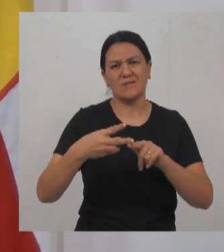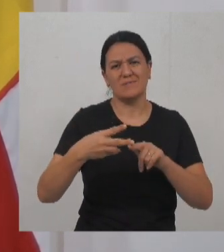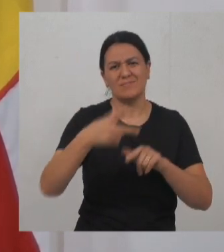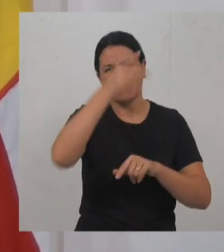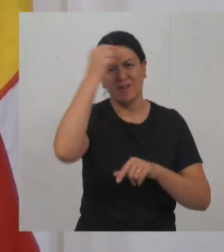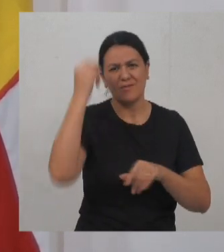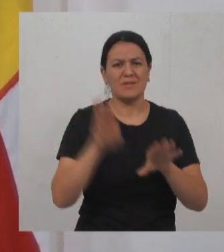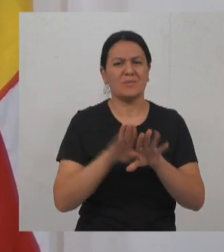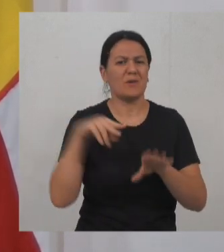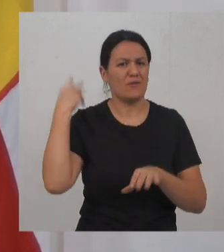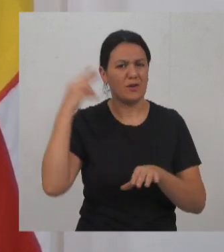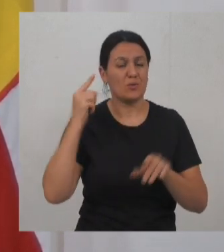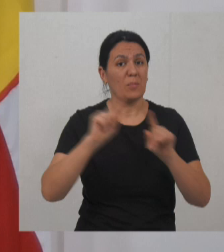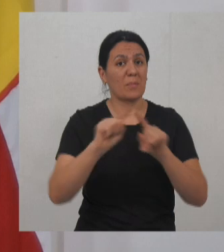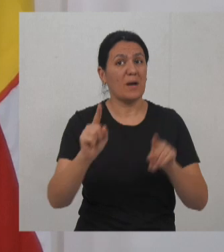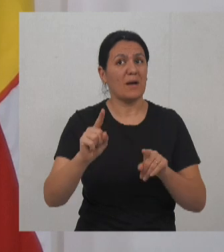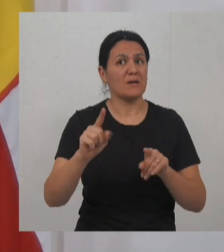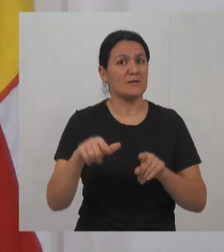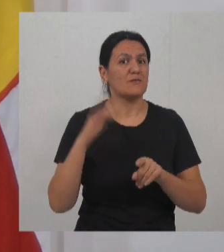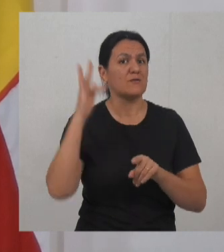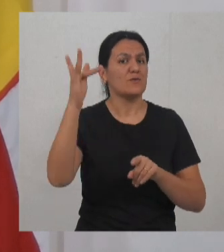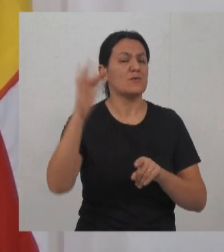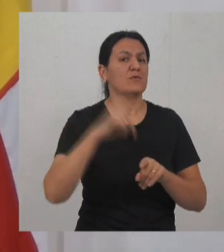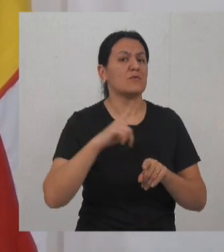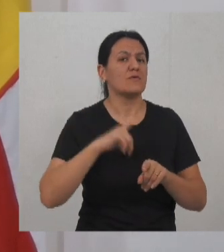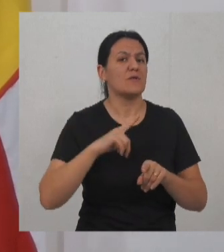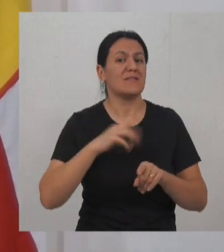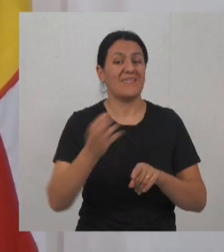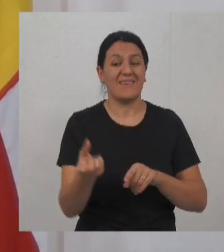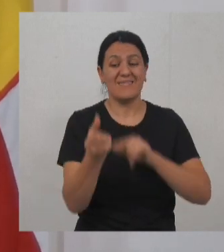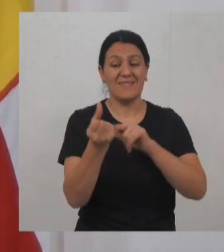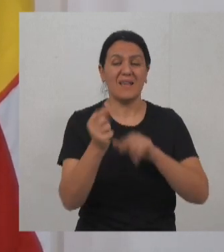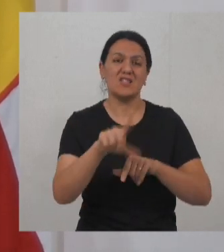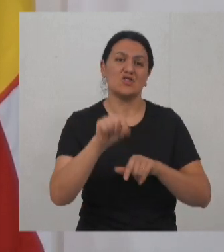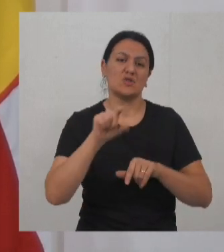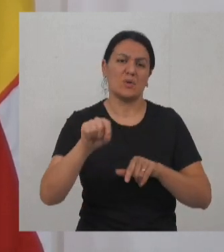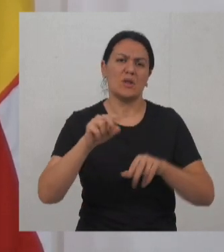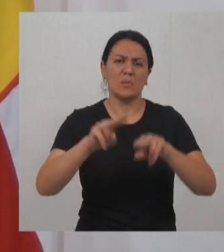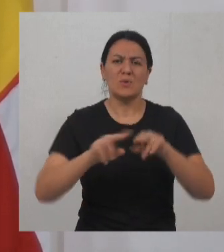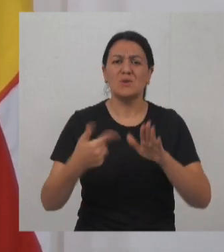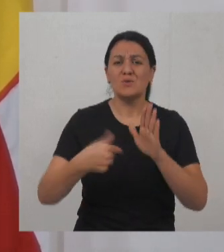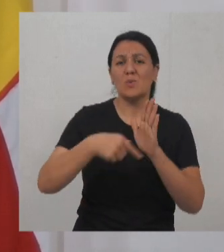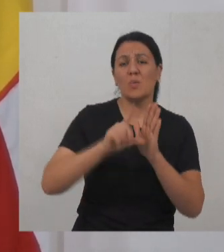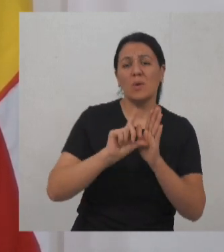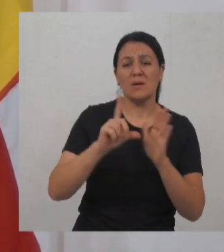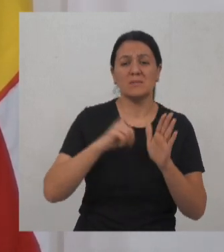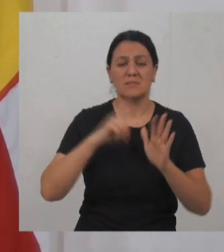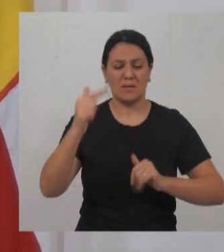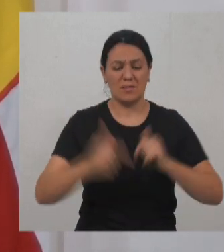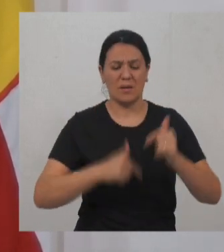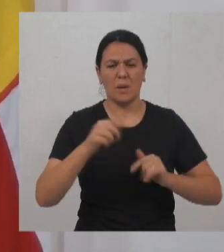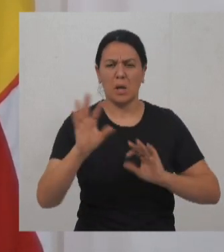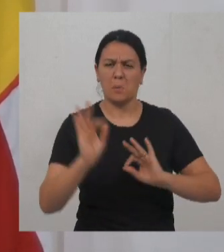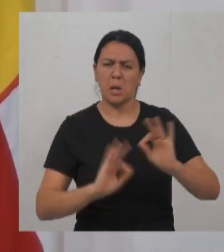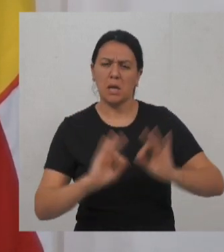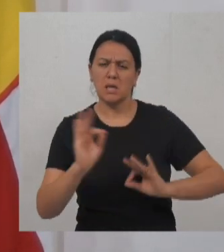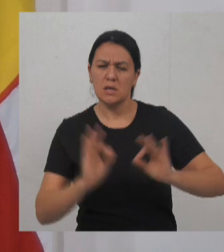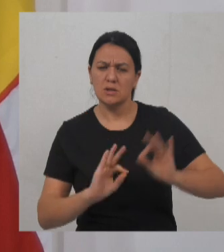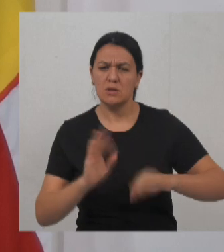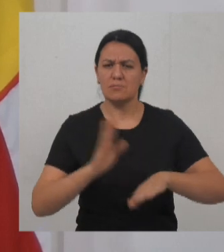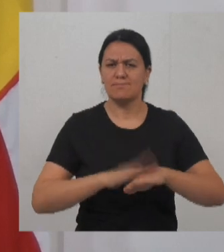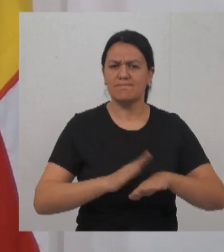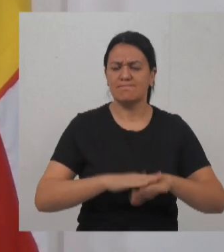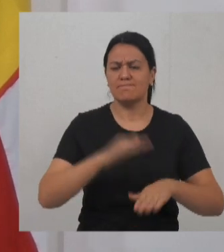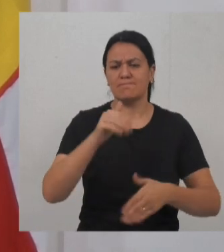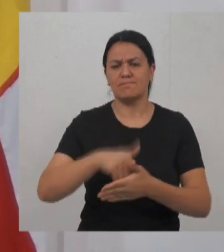já planejado todo um trabalho, um cronograma, a fim de que quando chegarmos